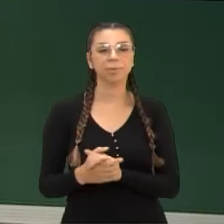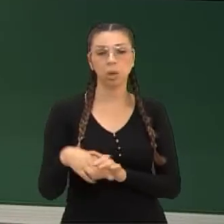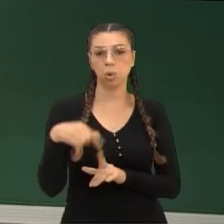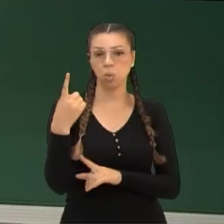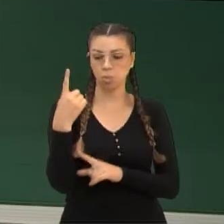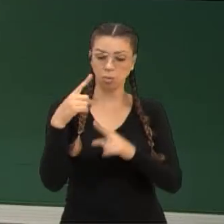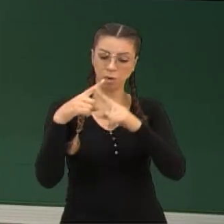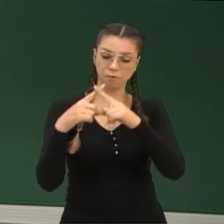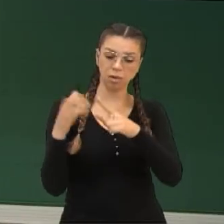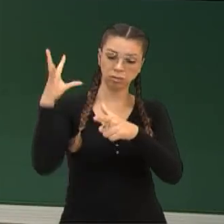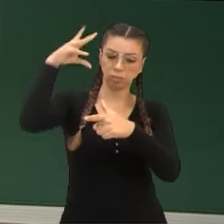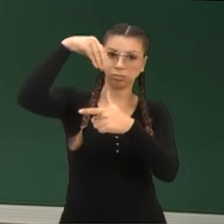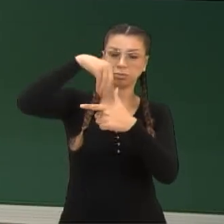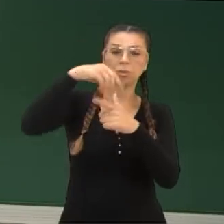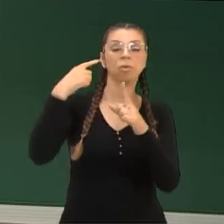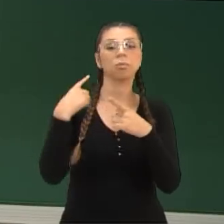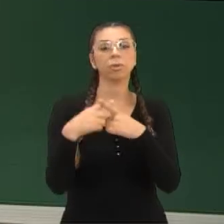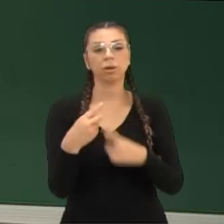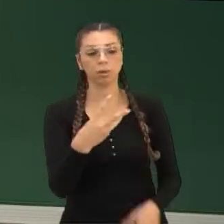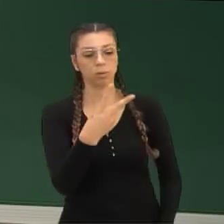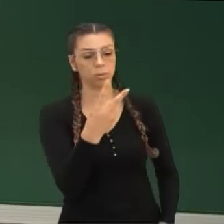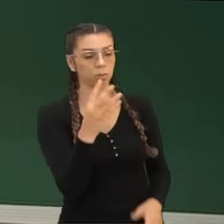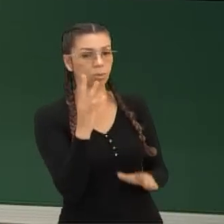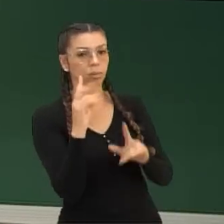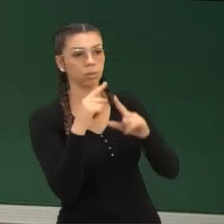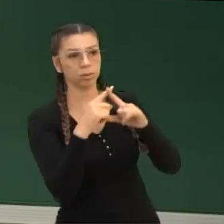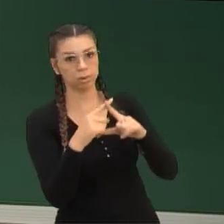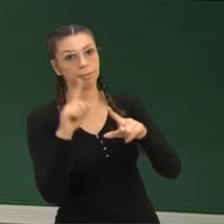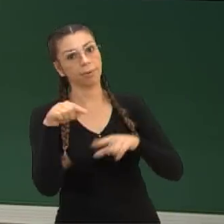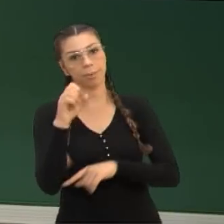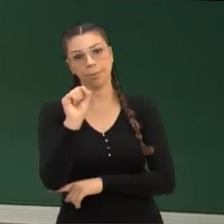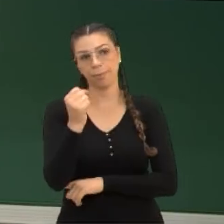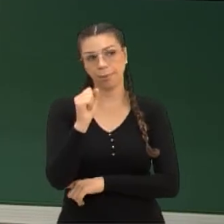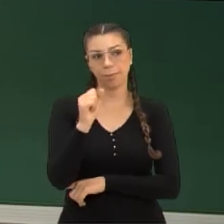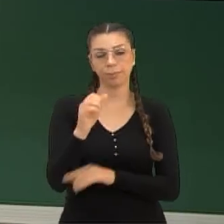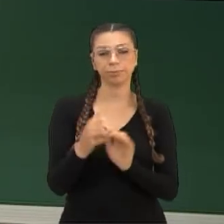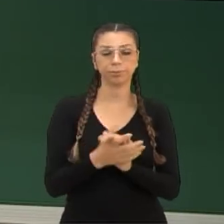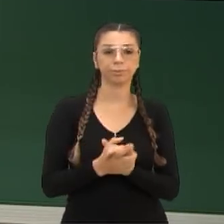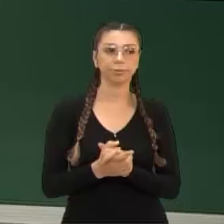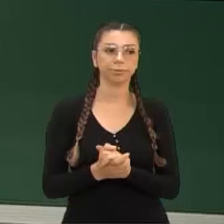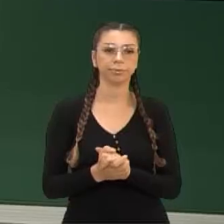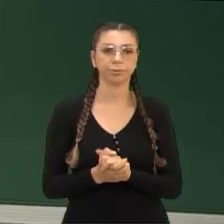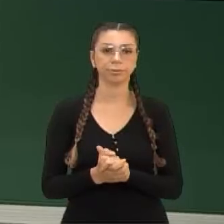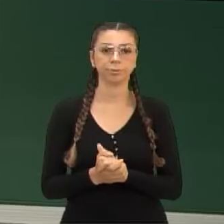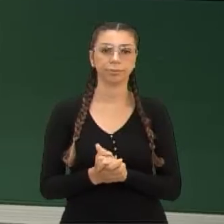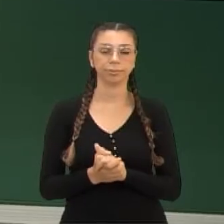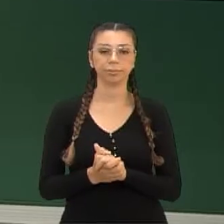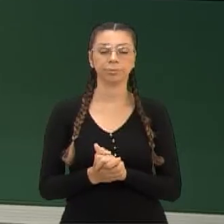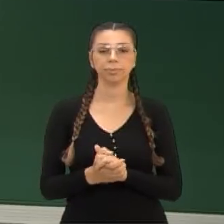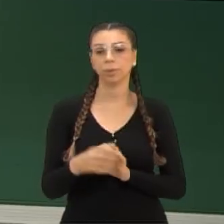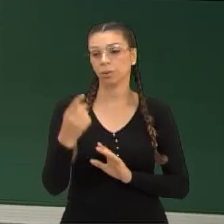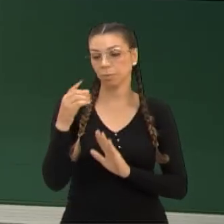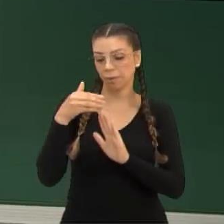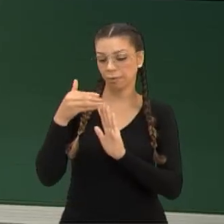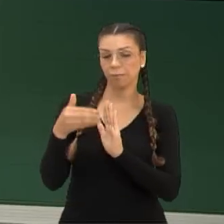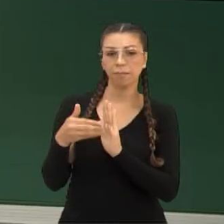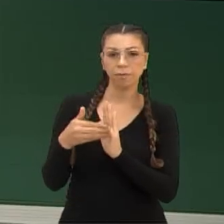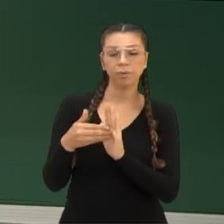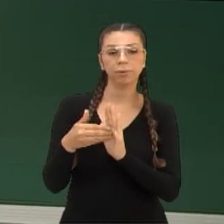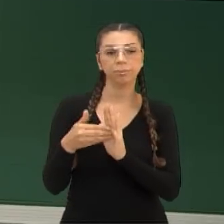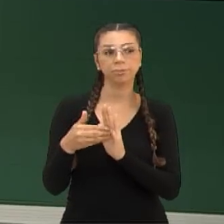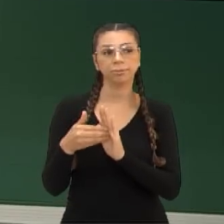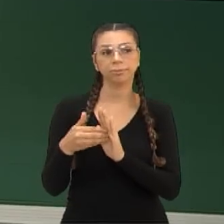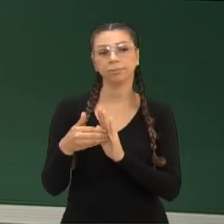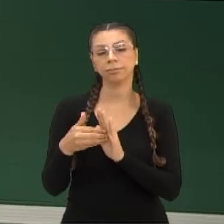vez, porque se fosse 2 vezes, seria o 8. Então, eu sei que cabe uma vez inteira. 1 vezes